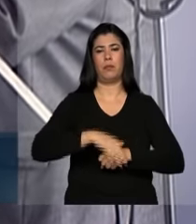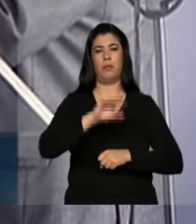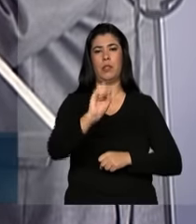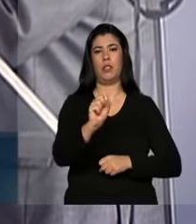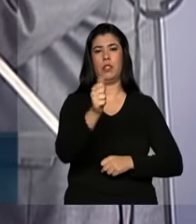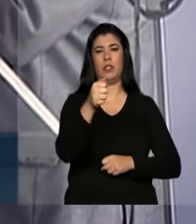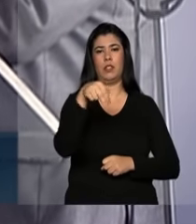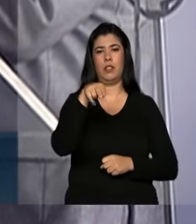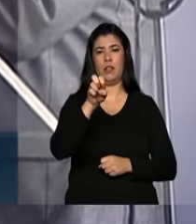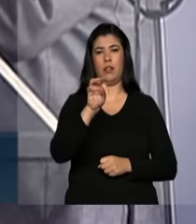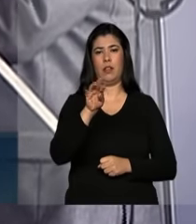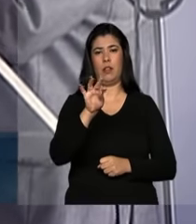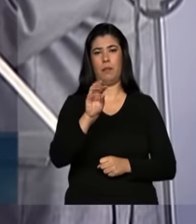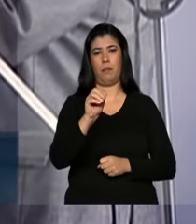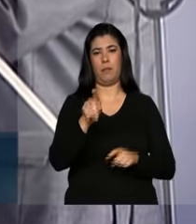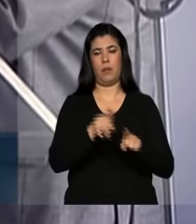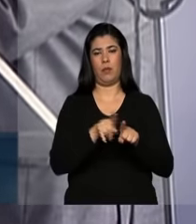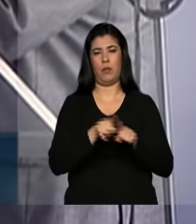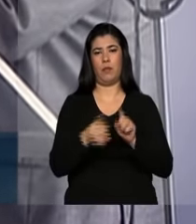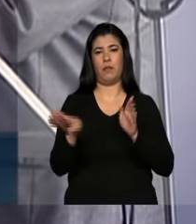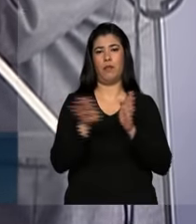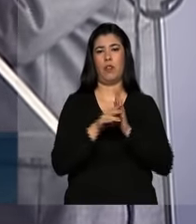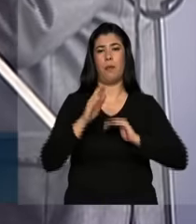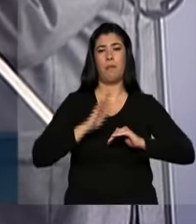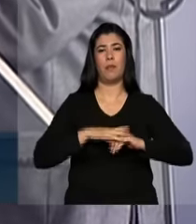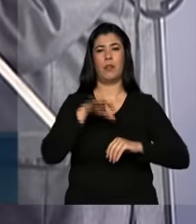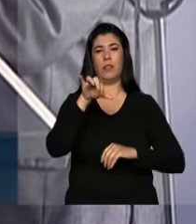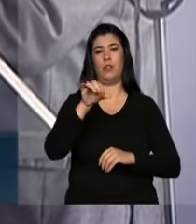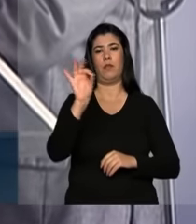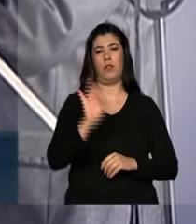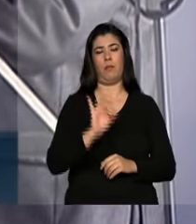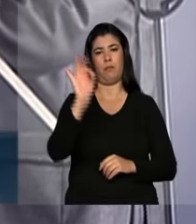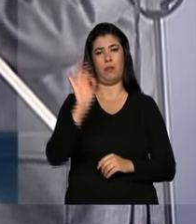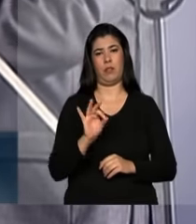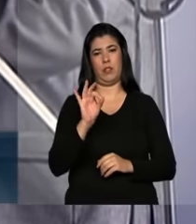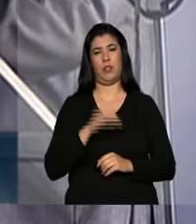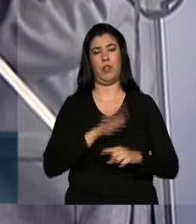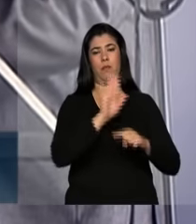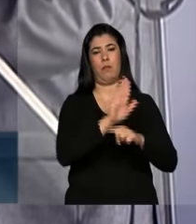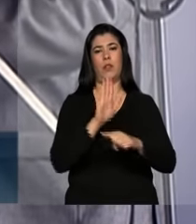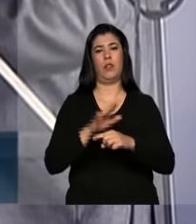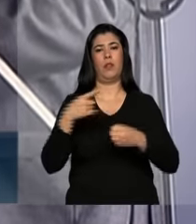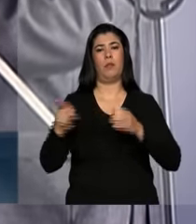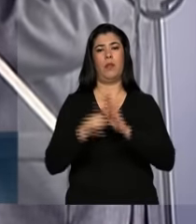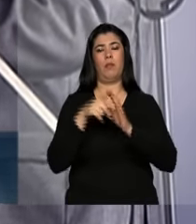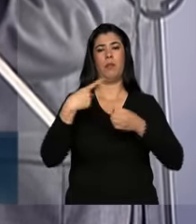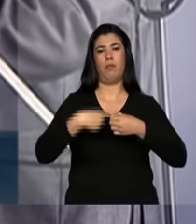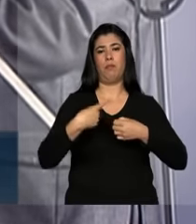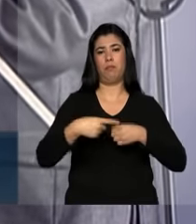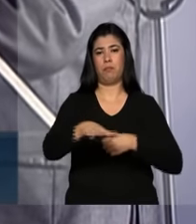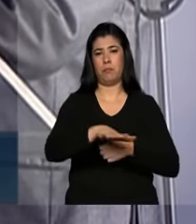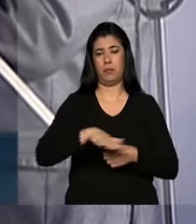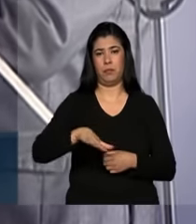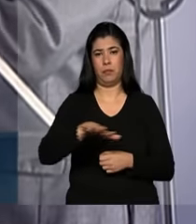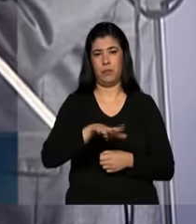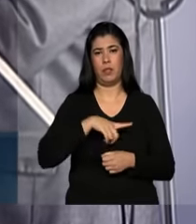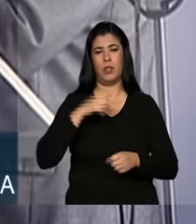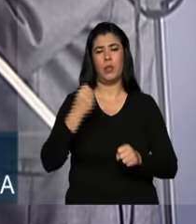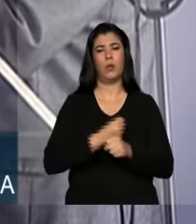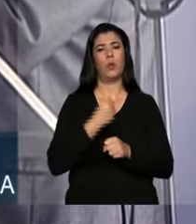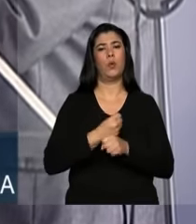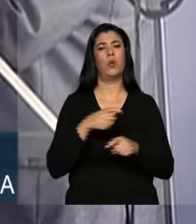executado, vai chegar a mais de 90% da área urbana. Estamos construindo um